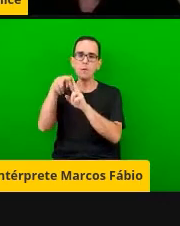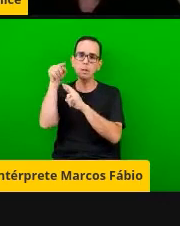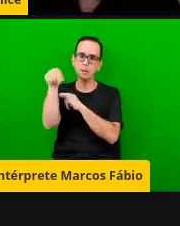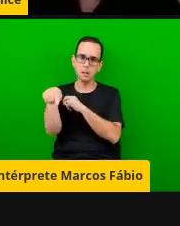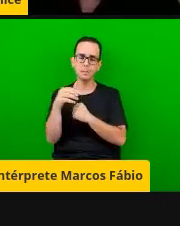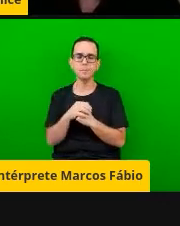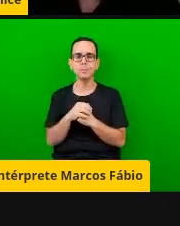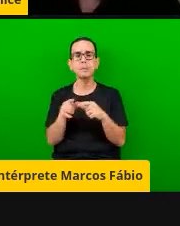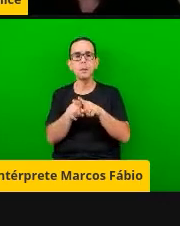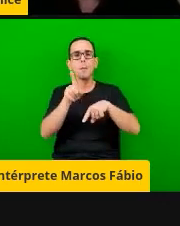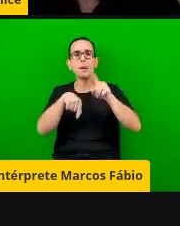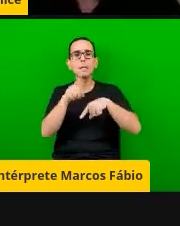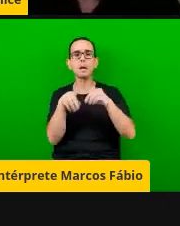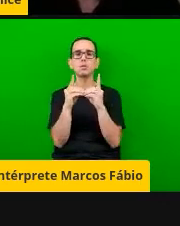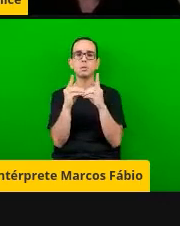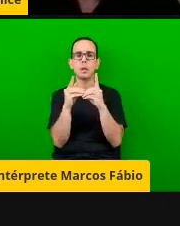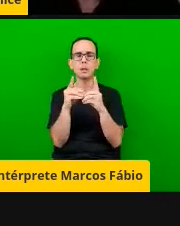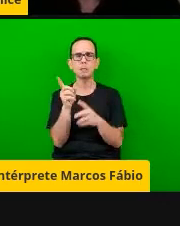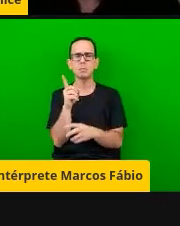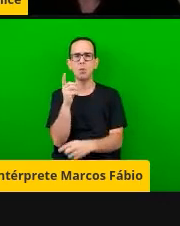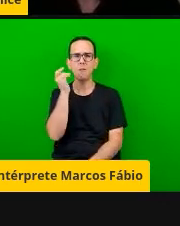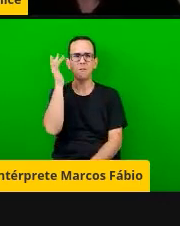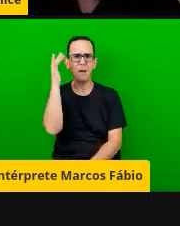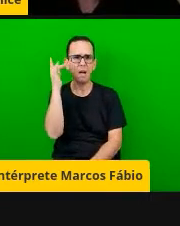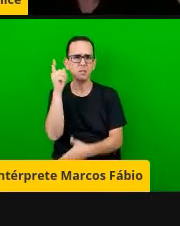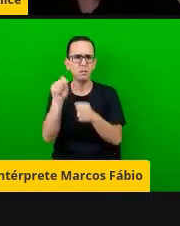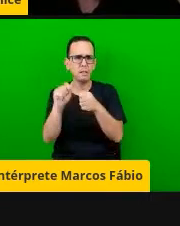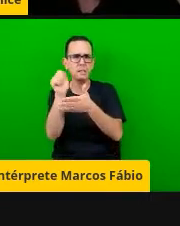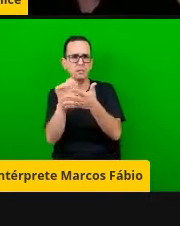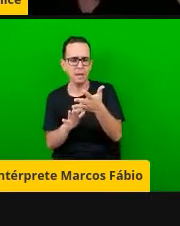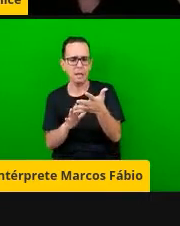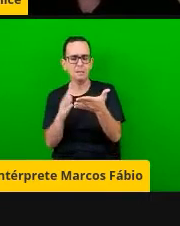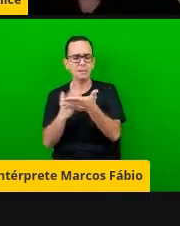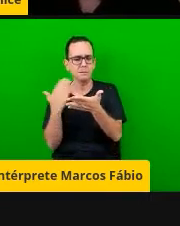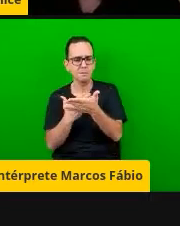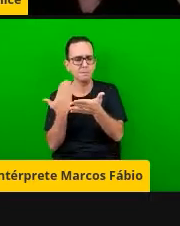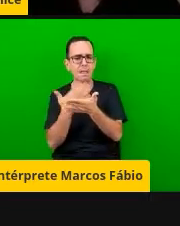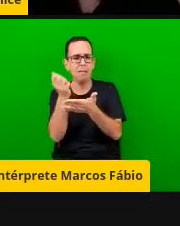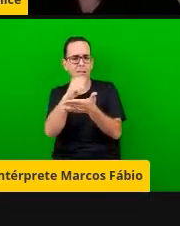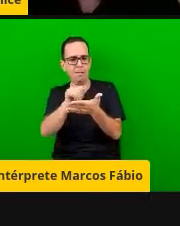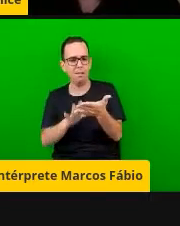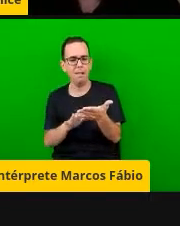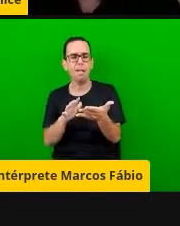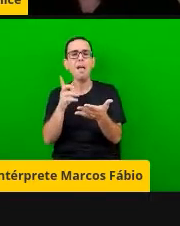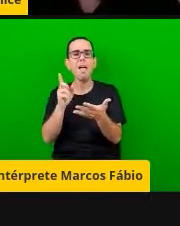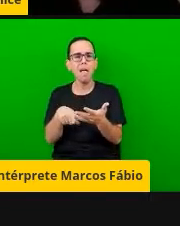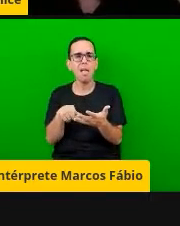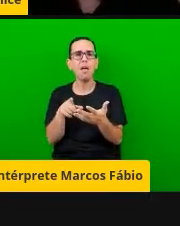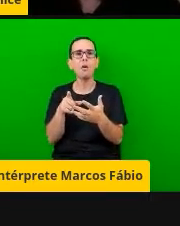material didático, que a gente sabe que não é fácil produzir atividades para esses cadernos de atividades, que é o meio pelo qual a gente está